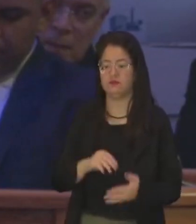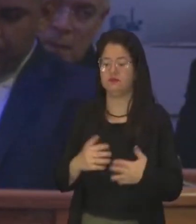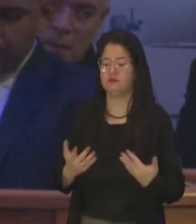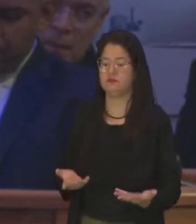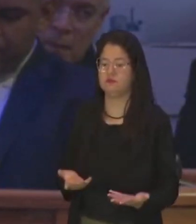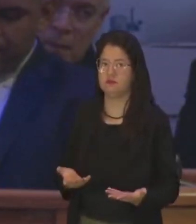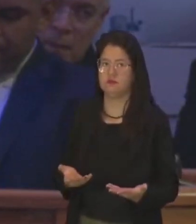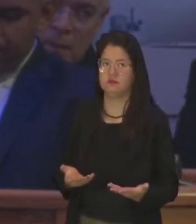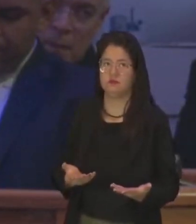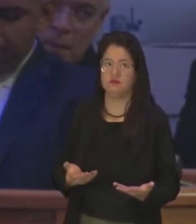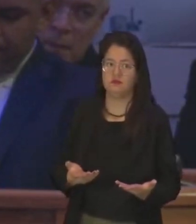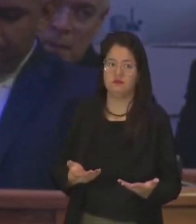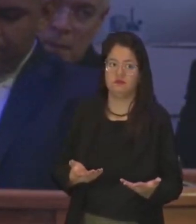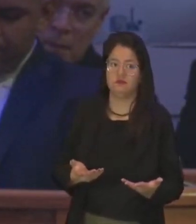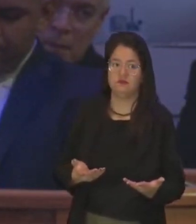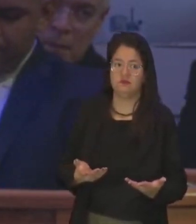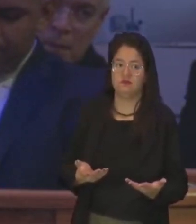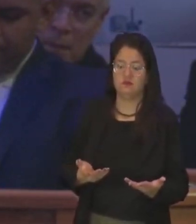E